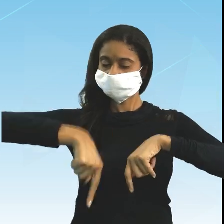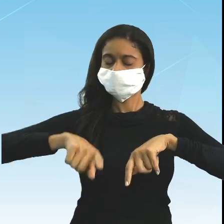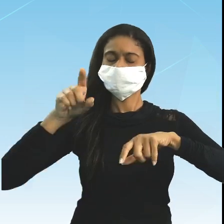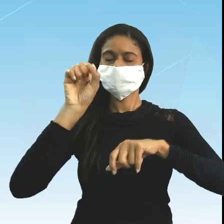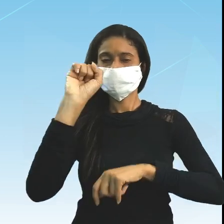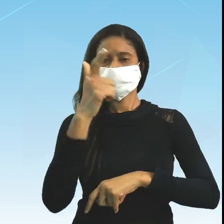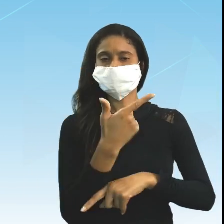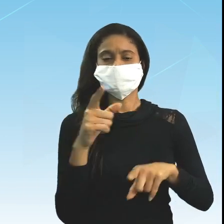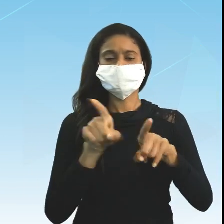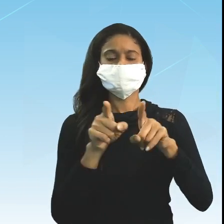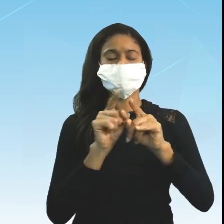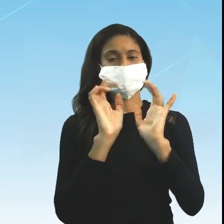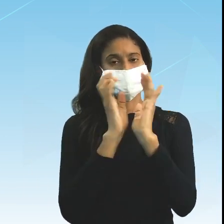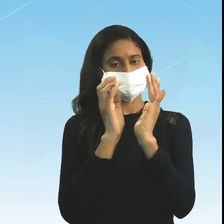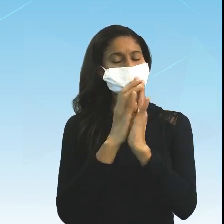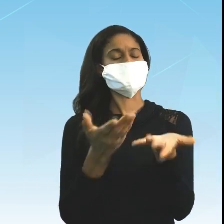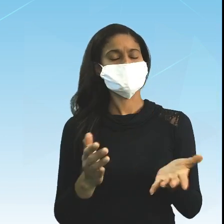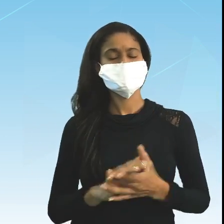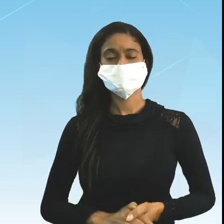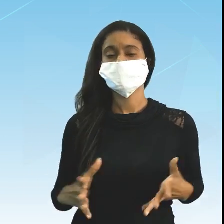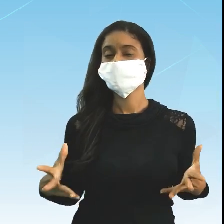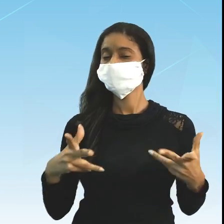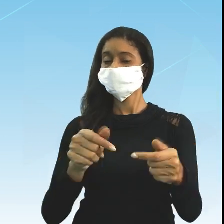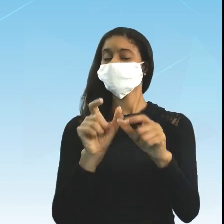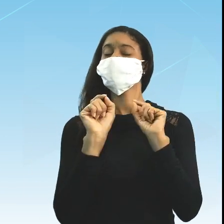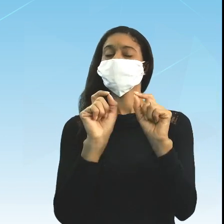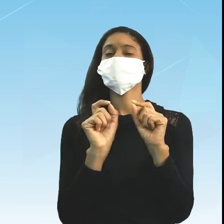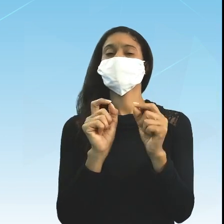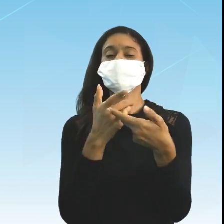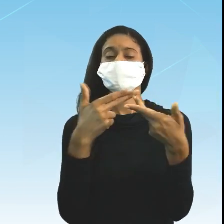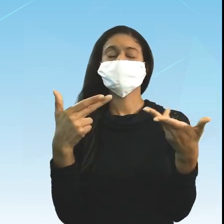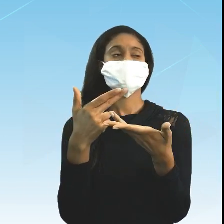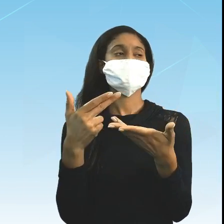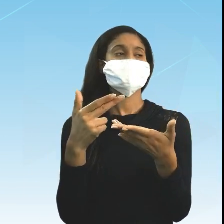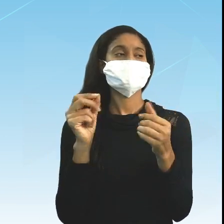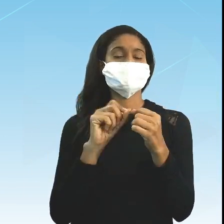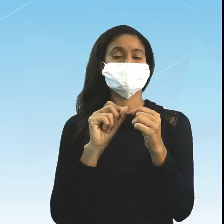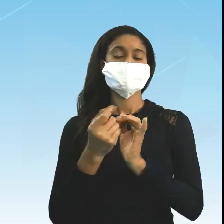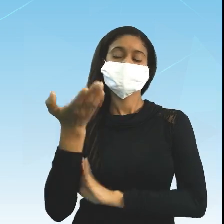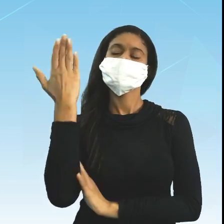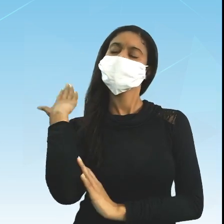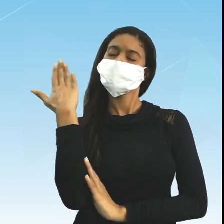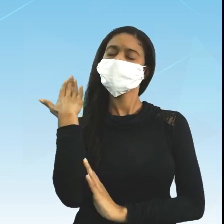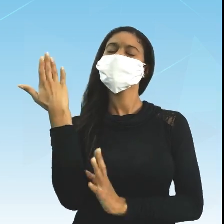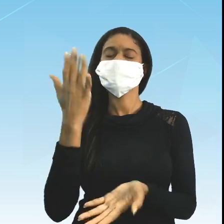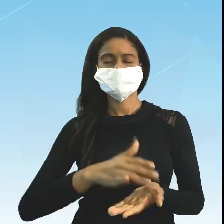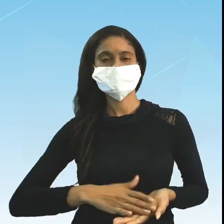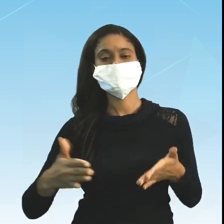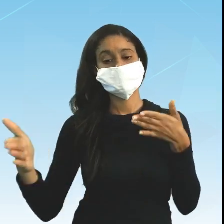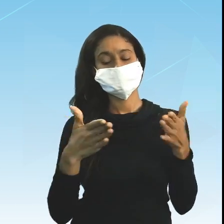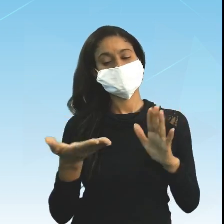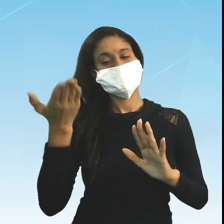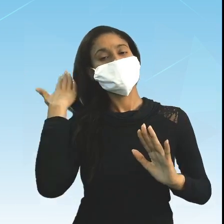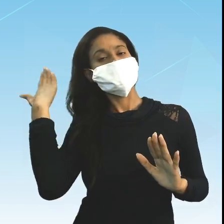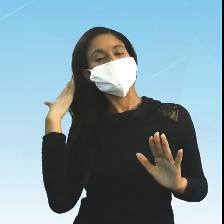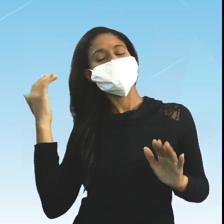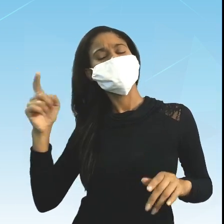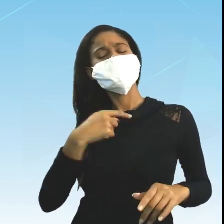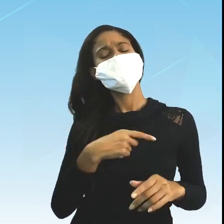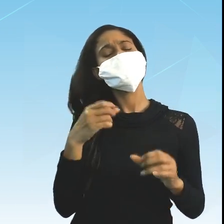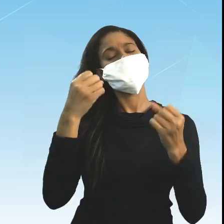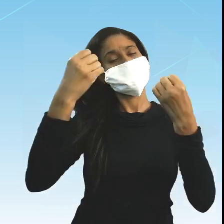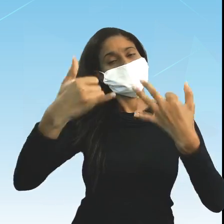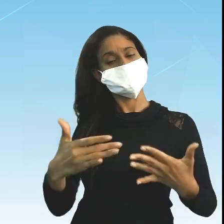meus amores, são representações da época, dos mapas da época, que a gente vai determinar com